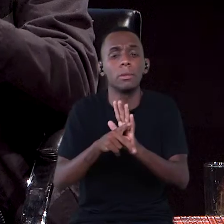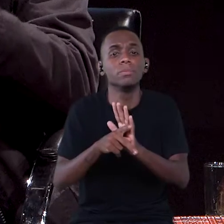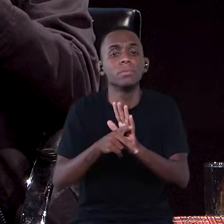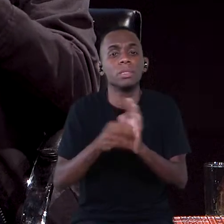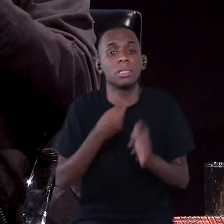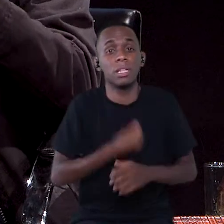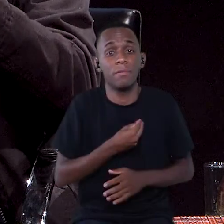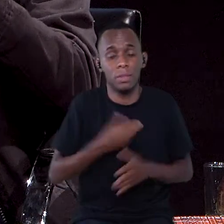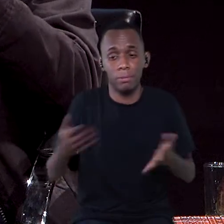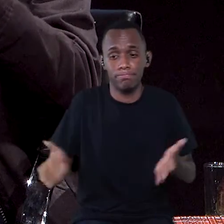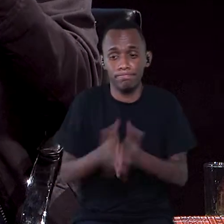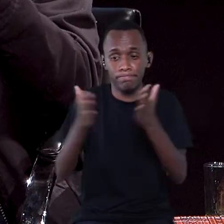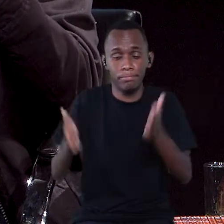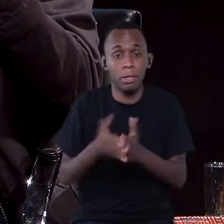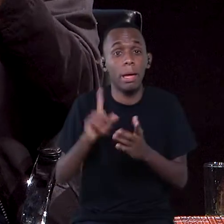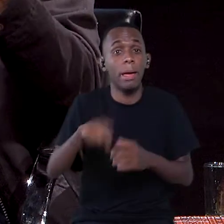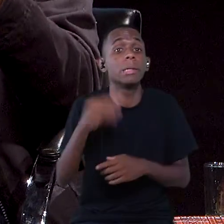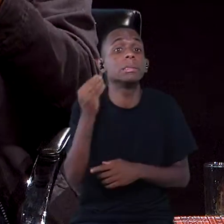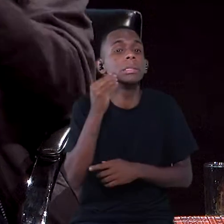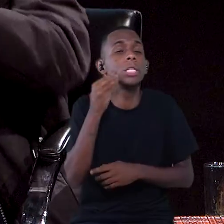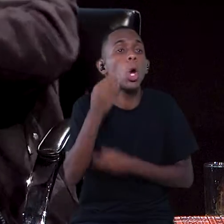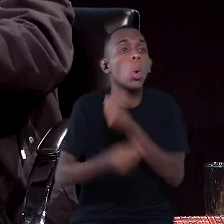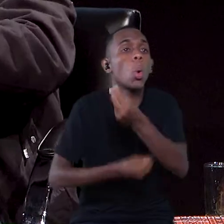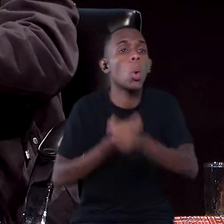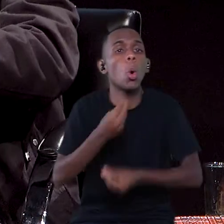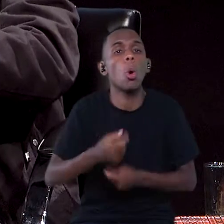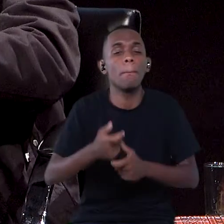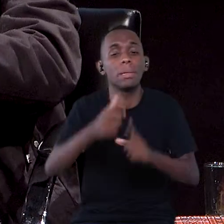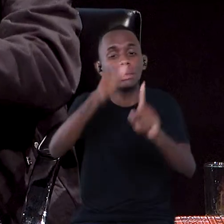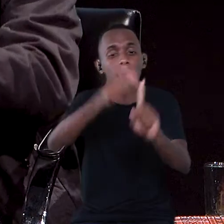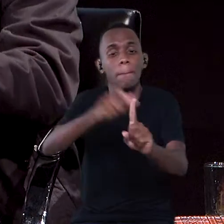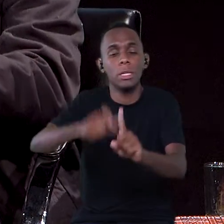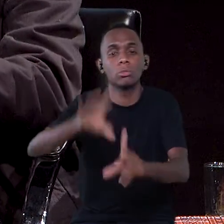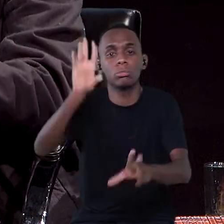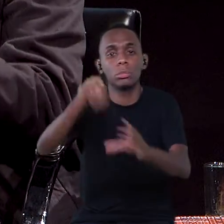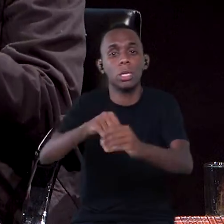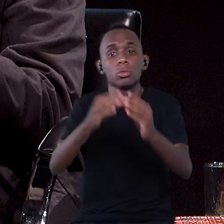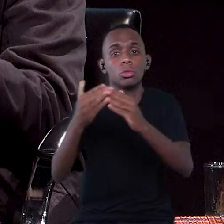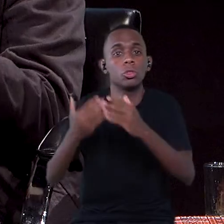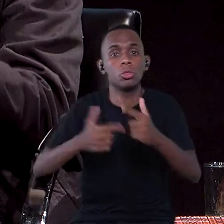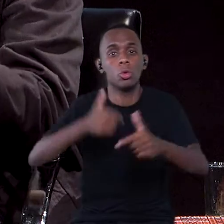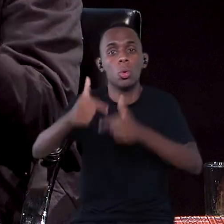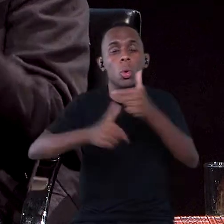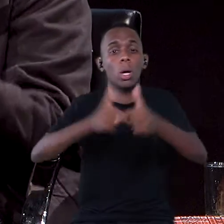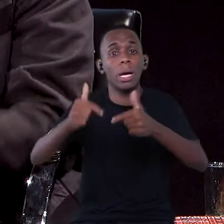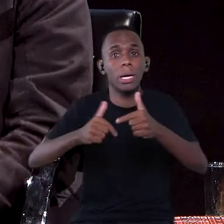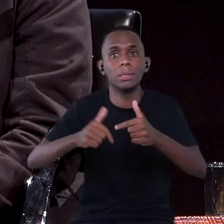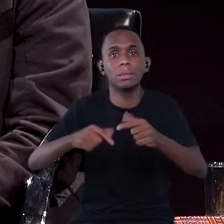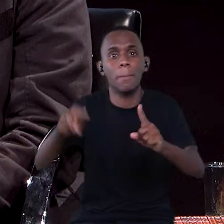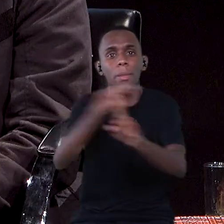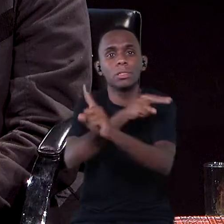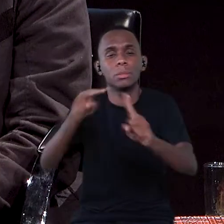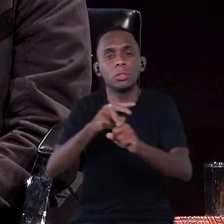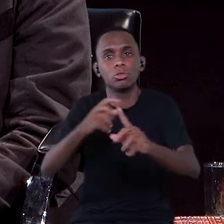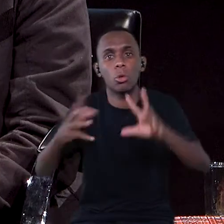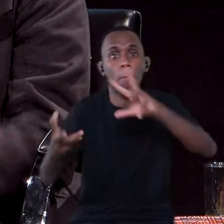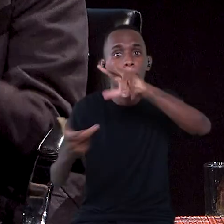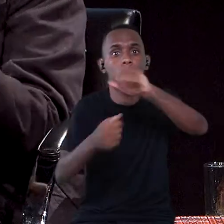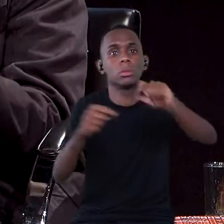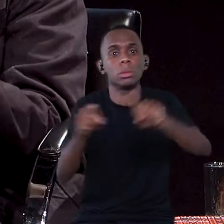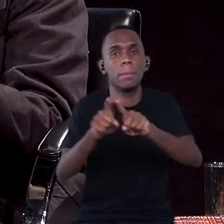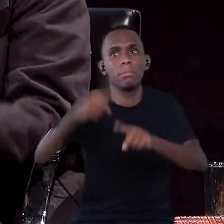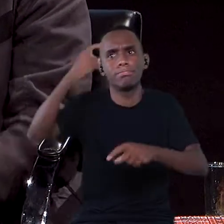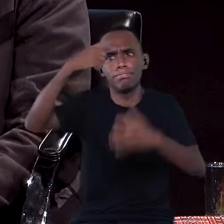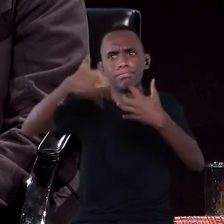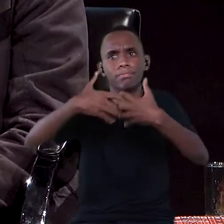a tentativa de exposição de como que o sujeito daquele território articula sua visão de mundo e seu pensamento. É um livro